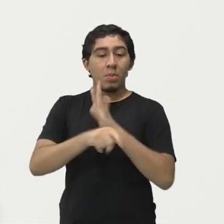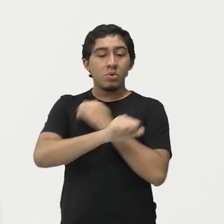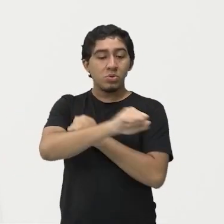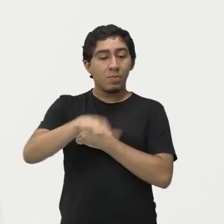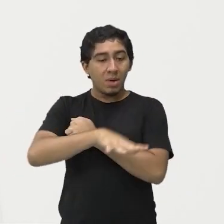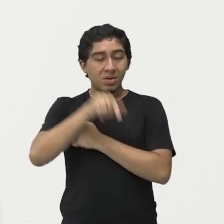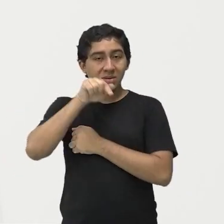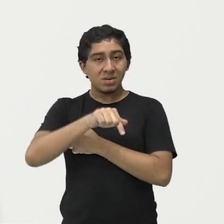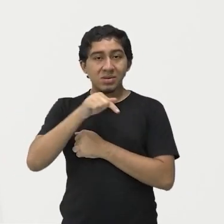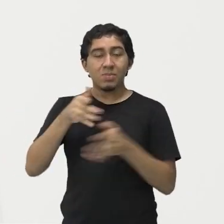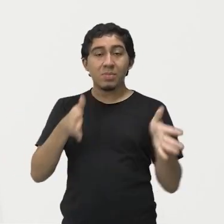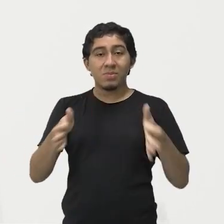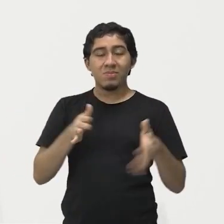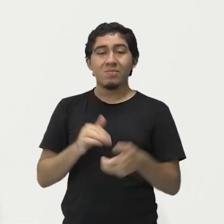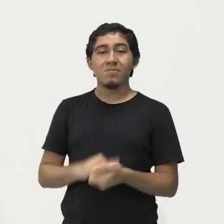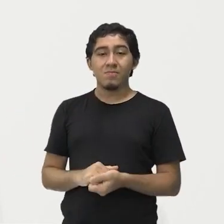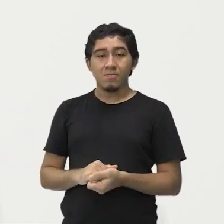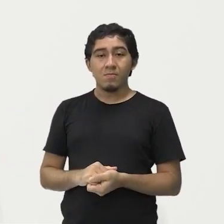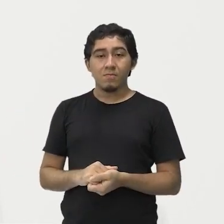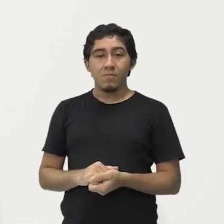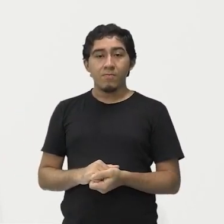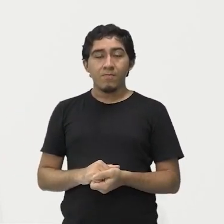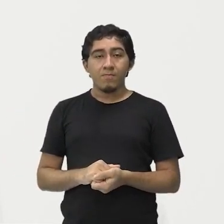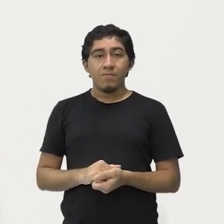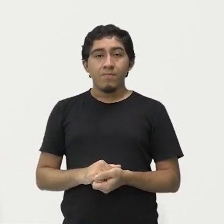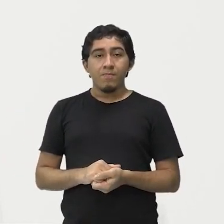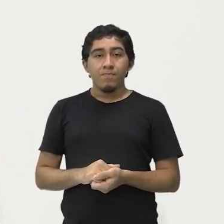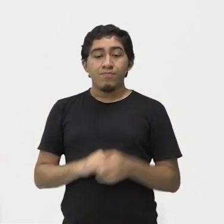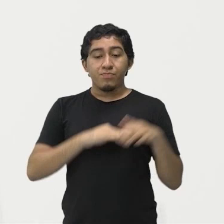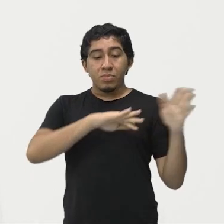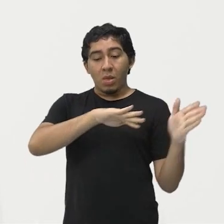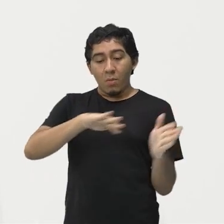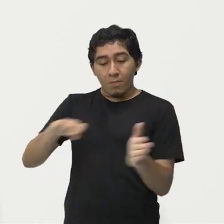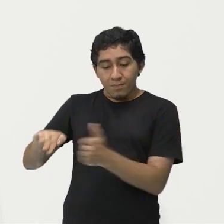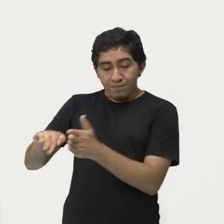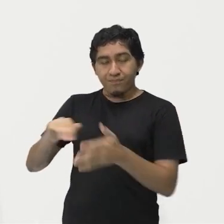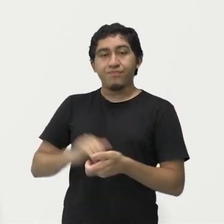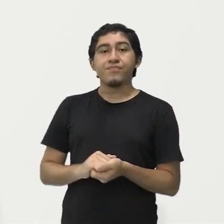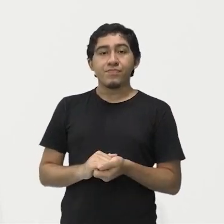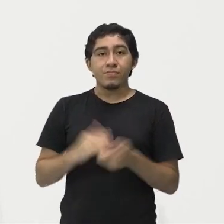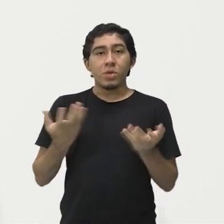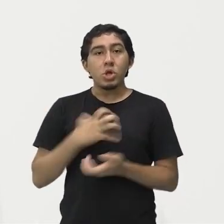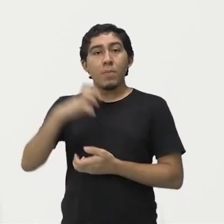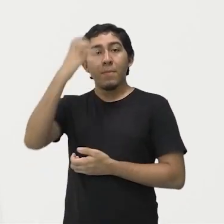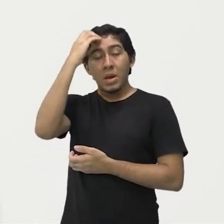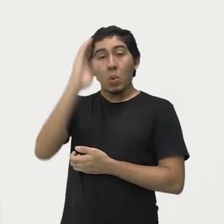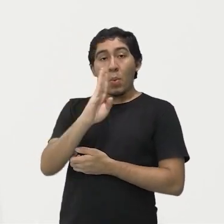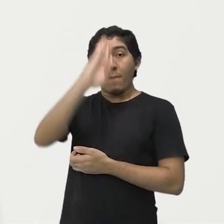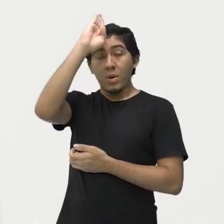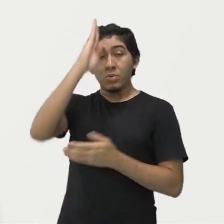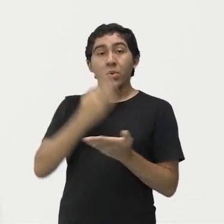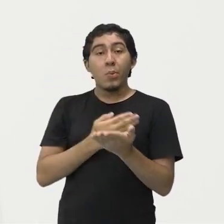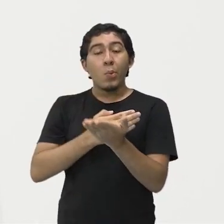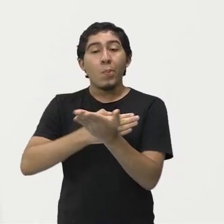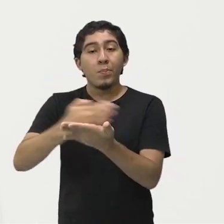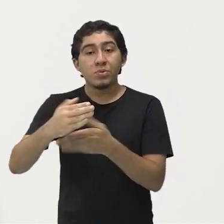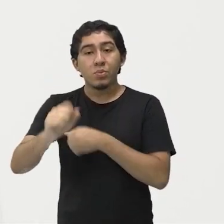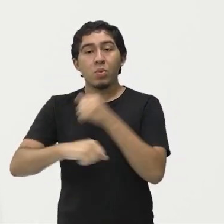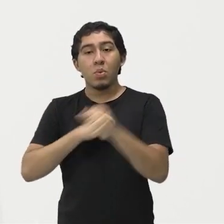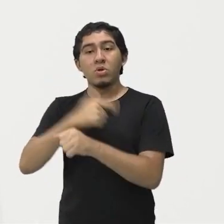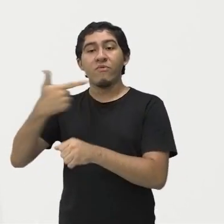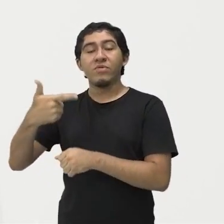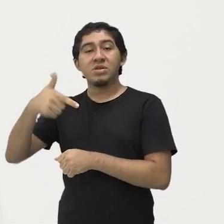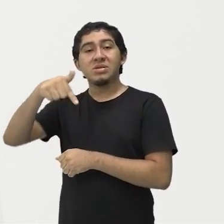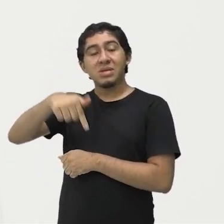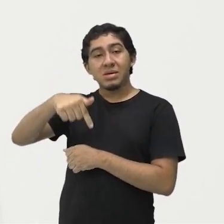o Alto Império Romano ocorreu ali entre os anos de 27 a.C. e estendeu-se ali até por